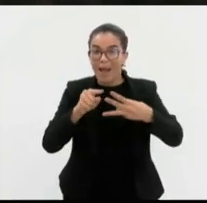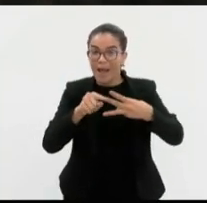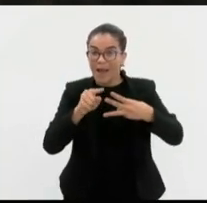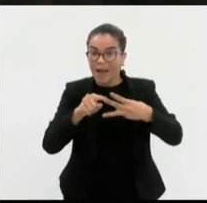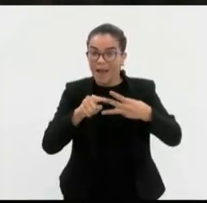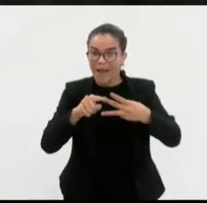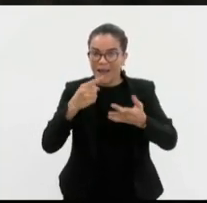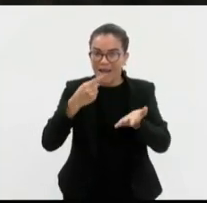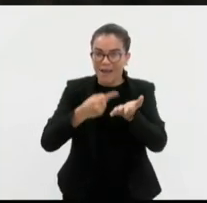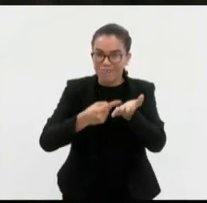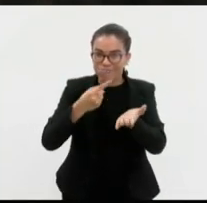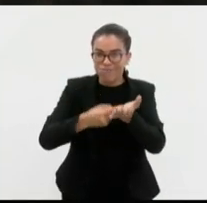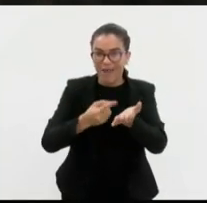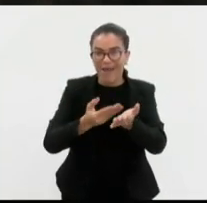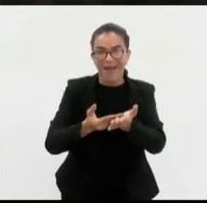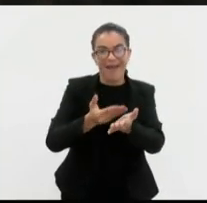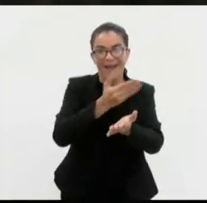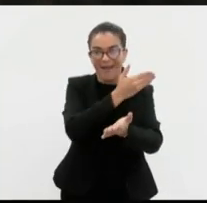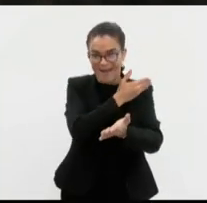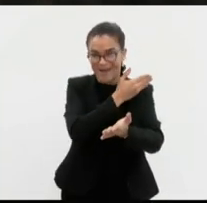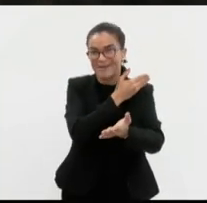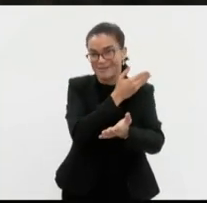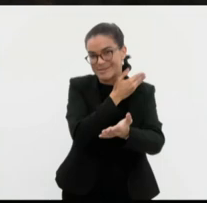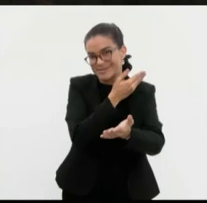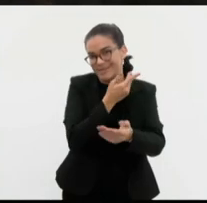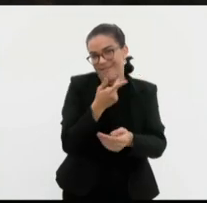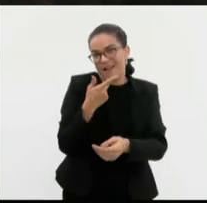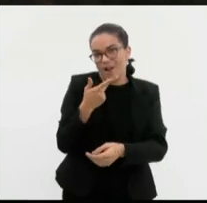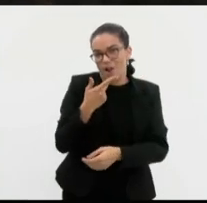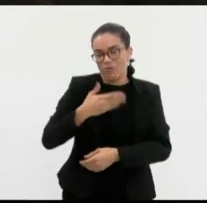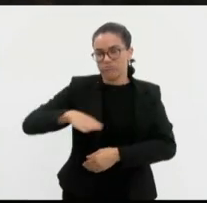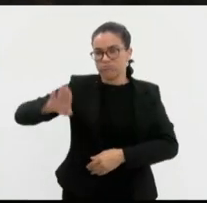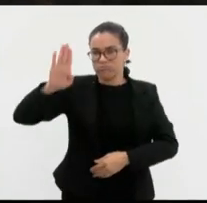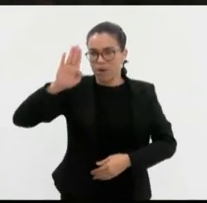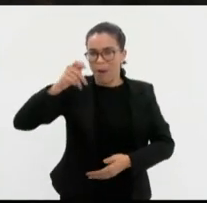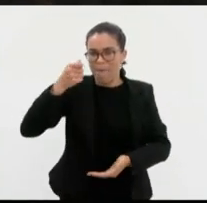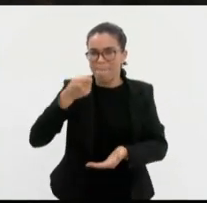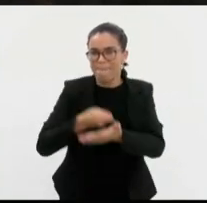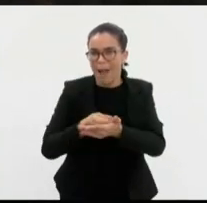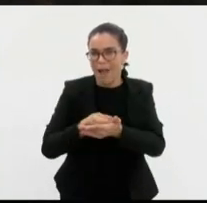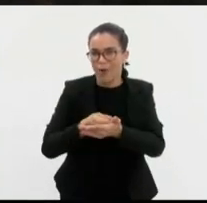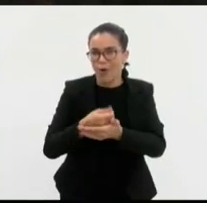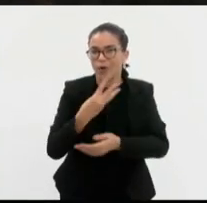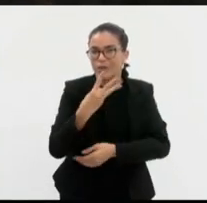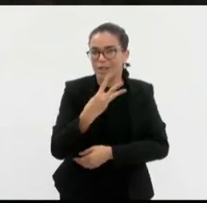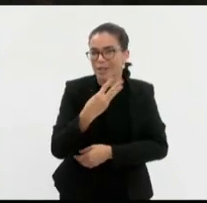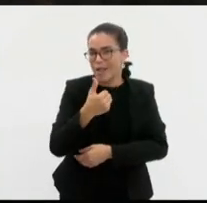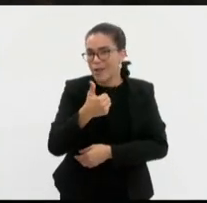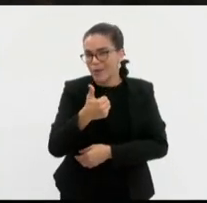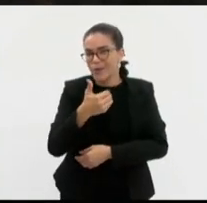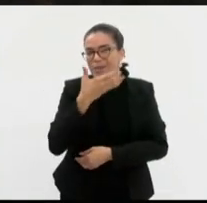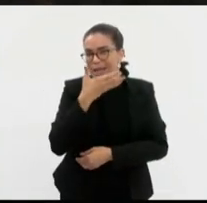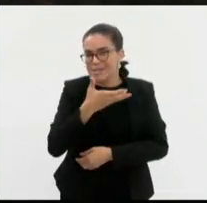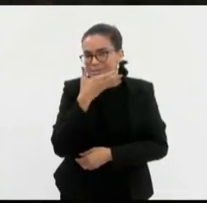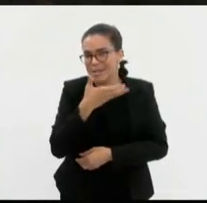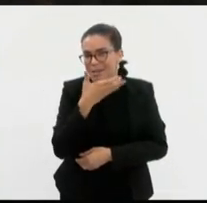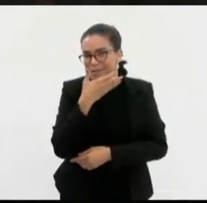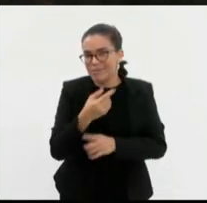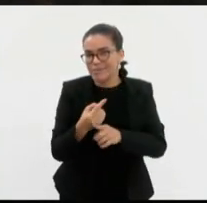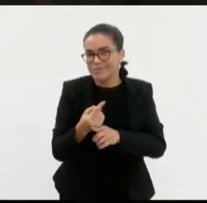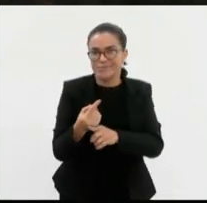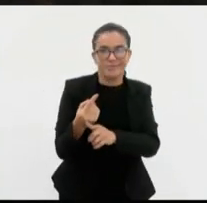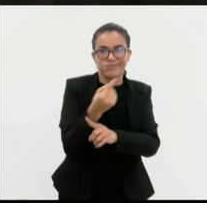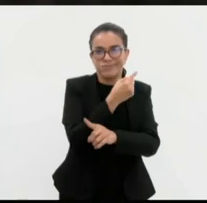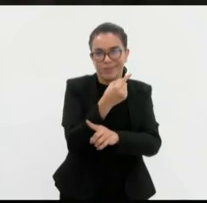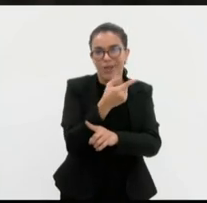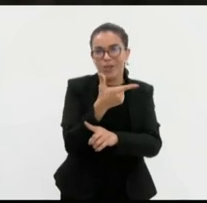parcela que ele iria dever em 31 de Dezembro de